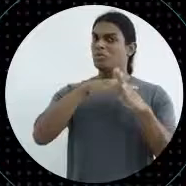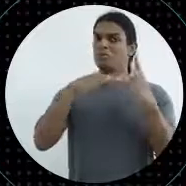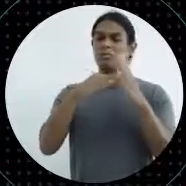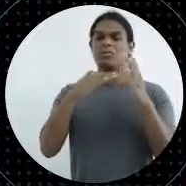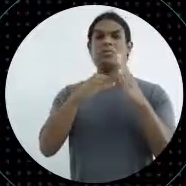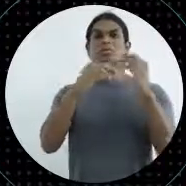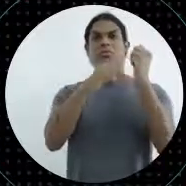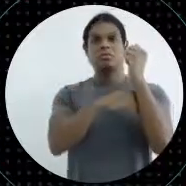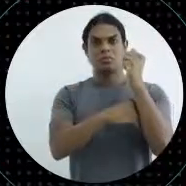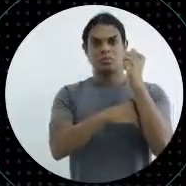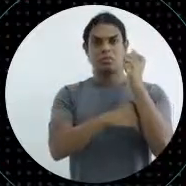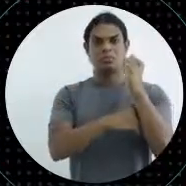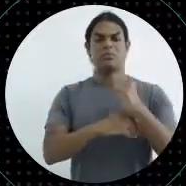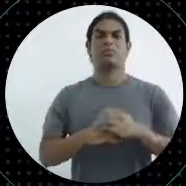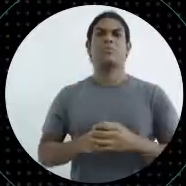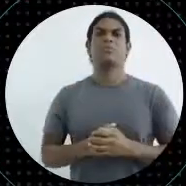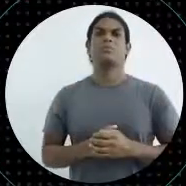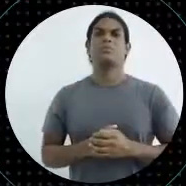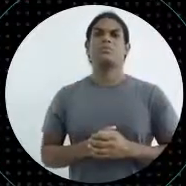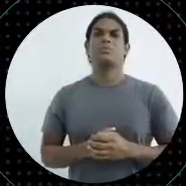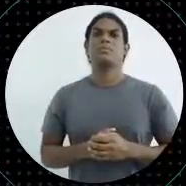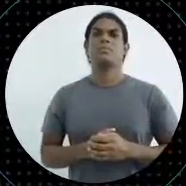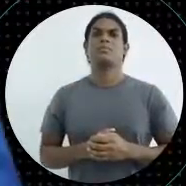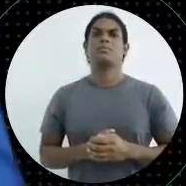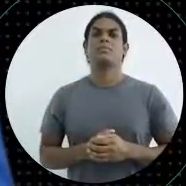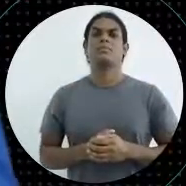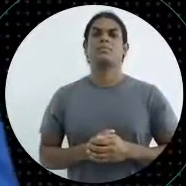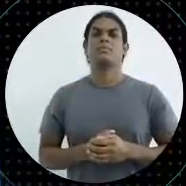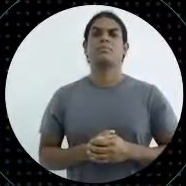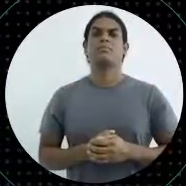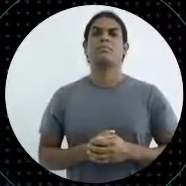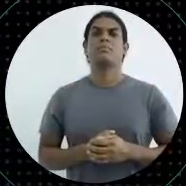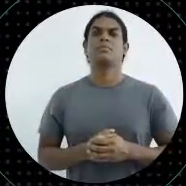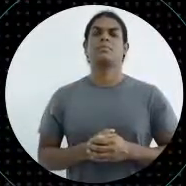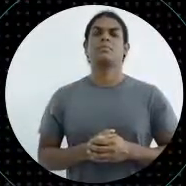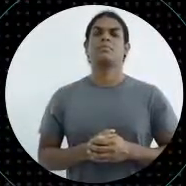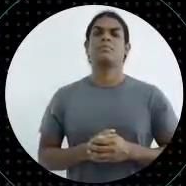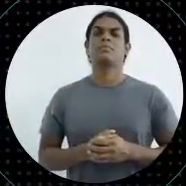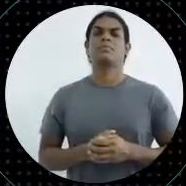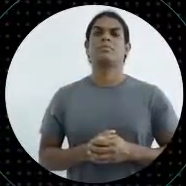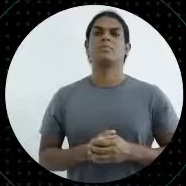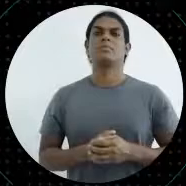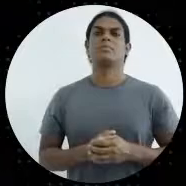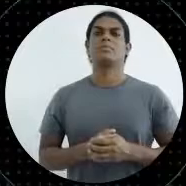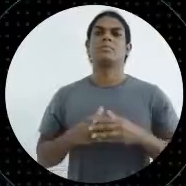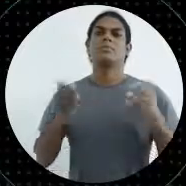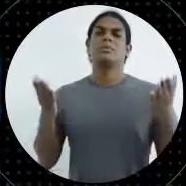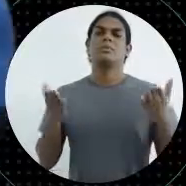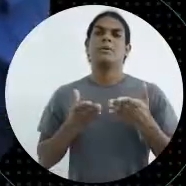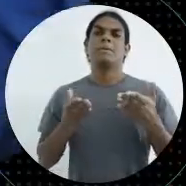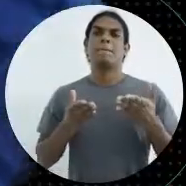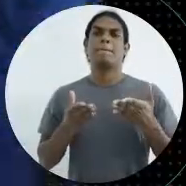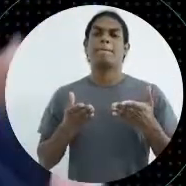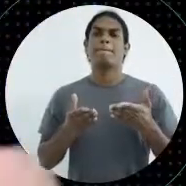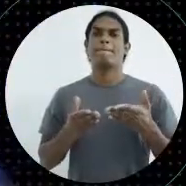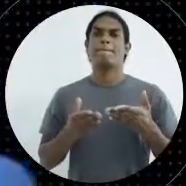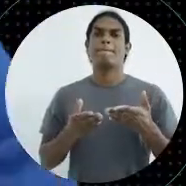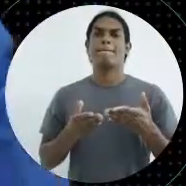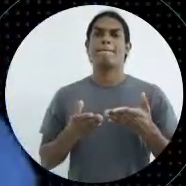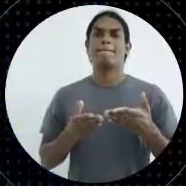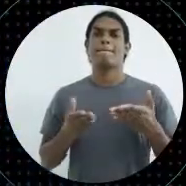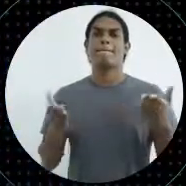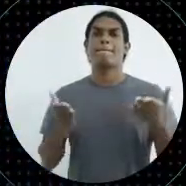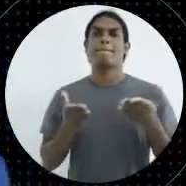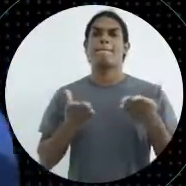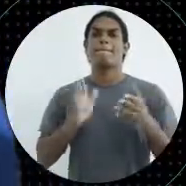tiver que ser executado, você coloca nela, dentro da função read. Então, agora ou seja, agora que eu sei,